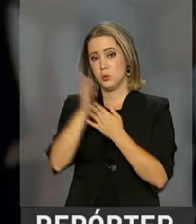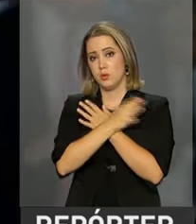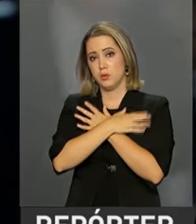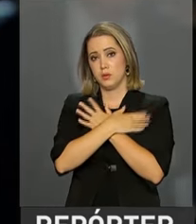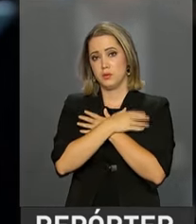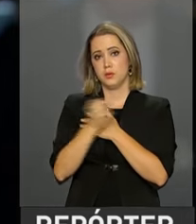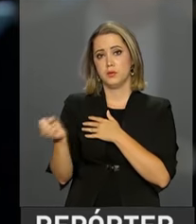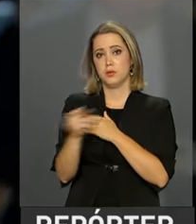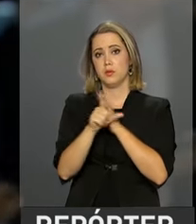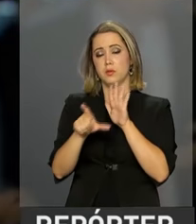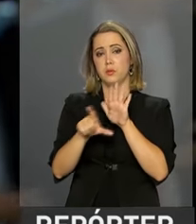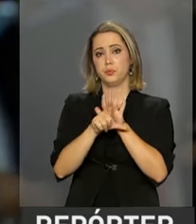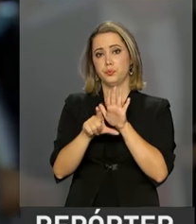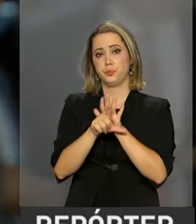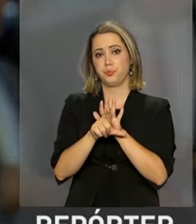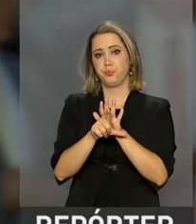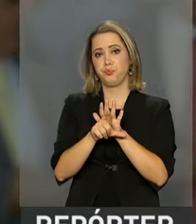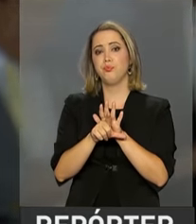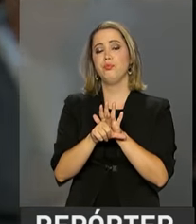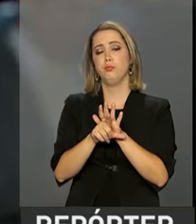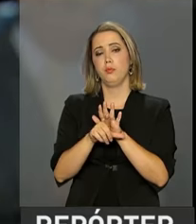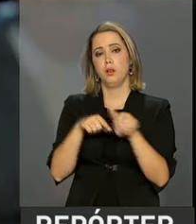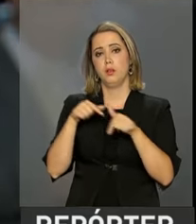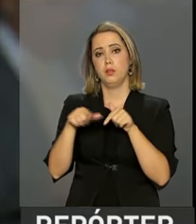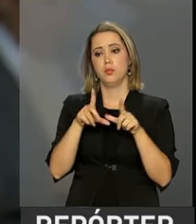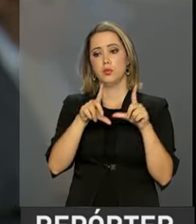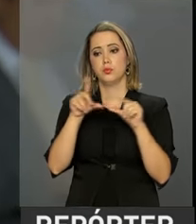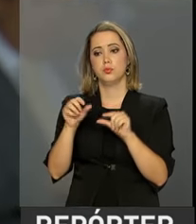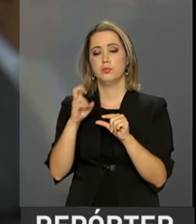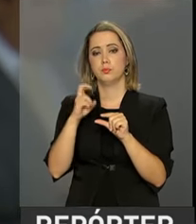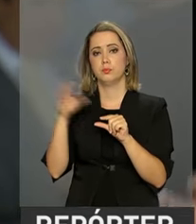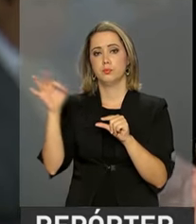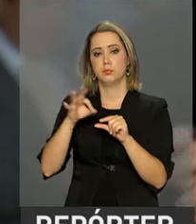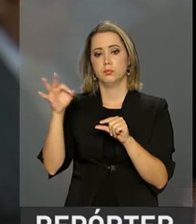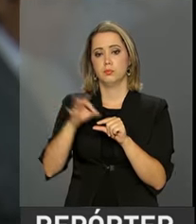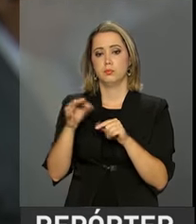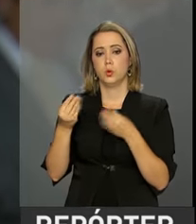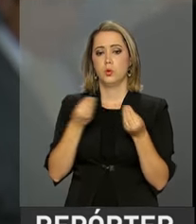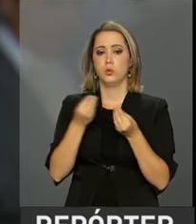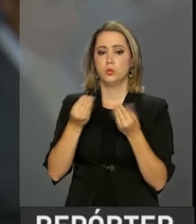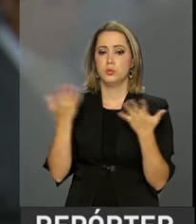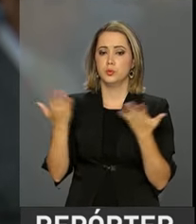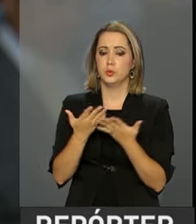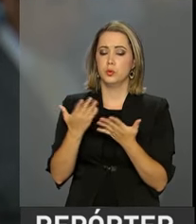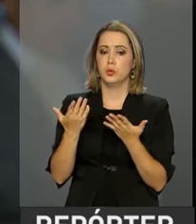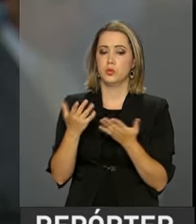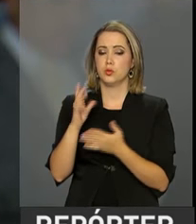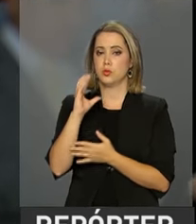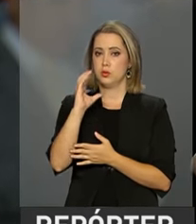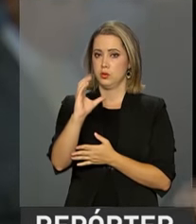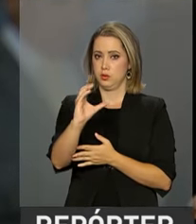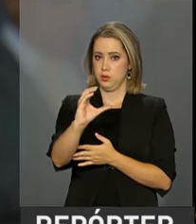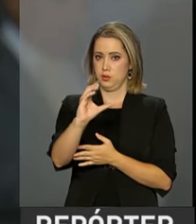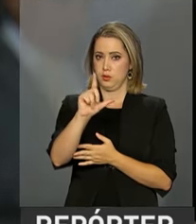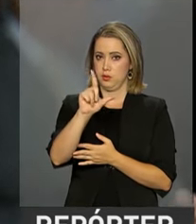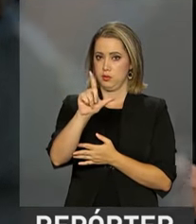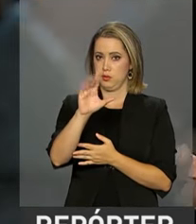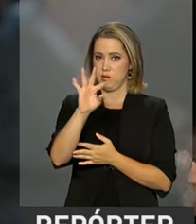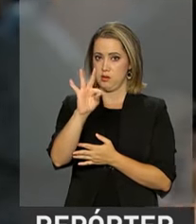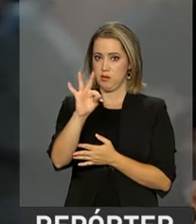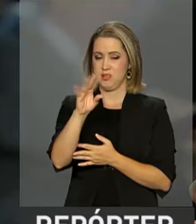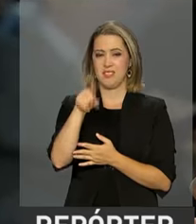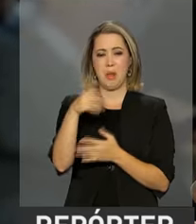reforma trabalhista, baixou para 5%. Como é que é hoje a CLT? Ela é rígida, ela